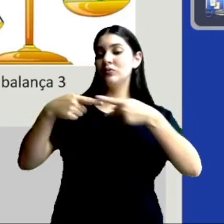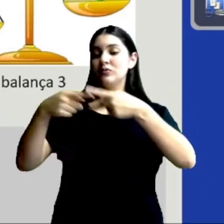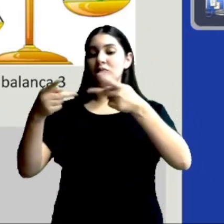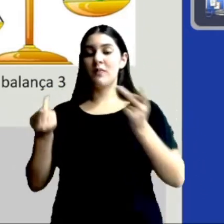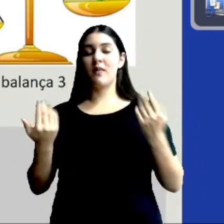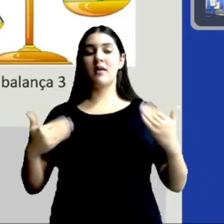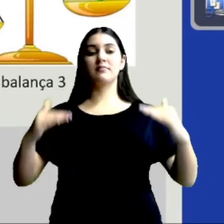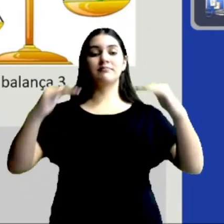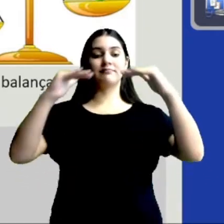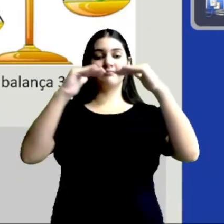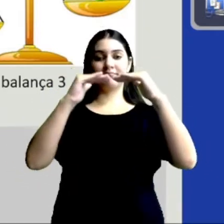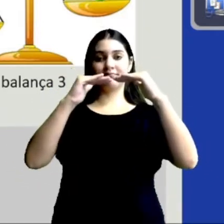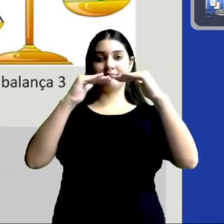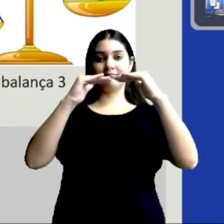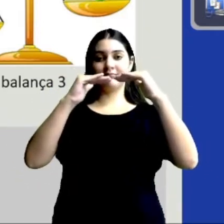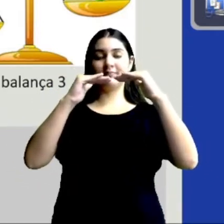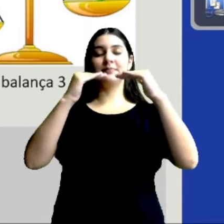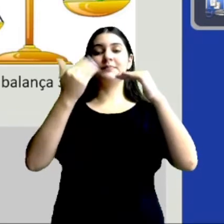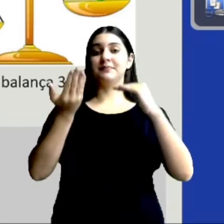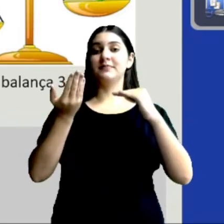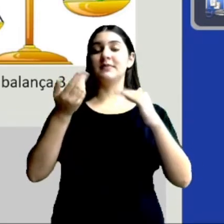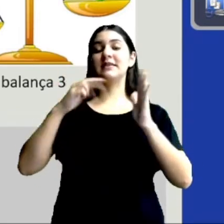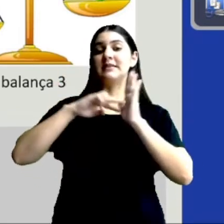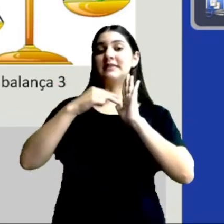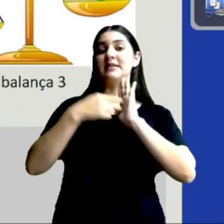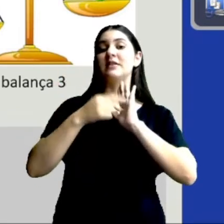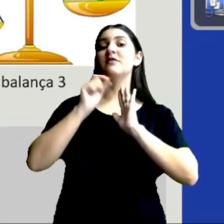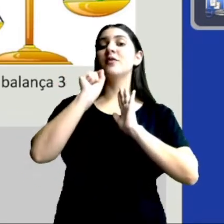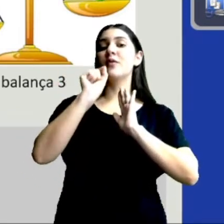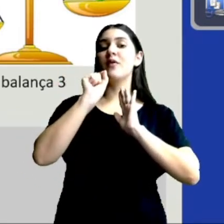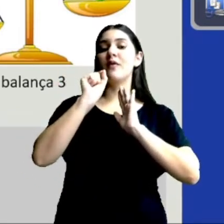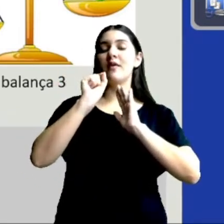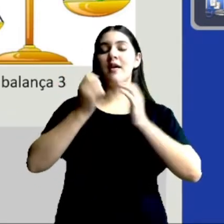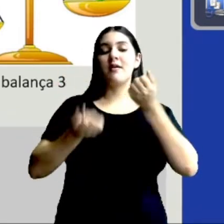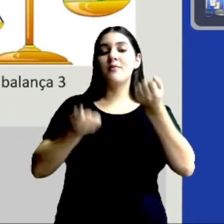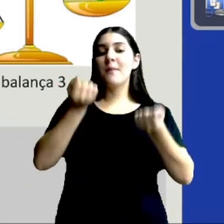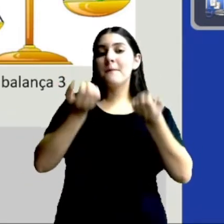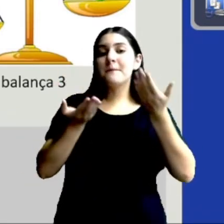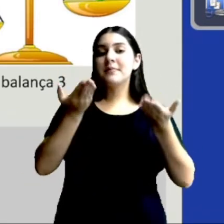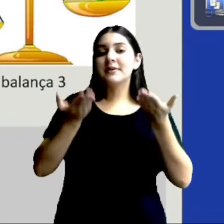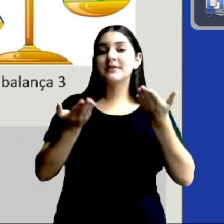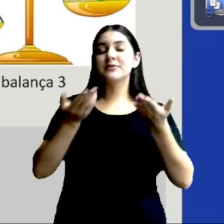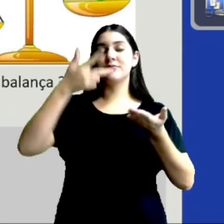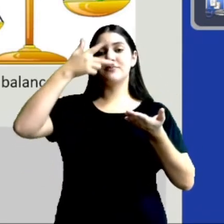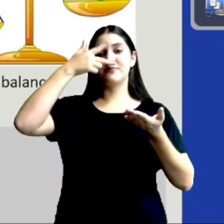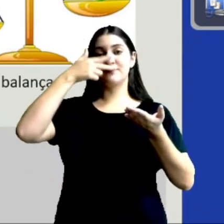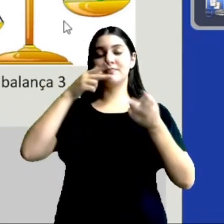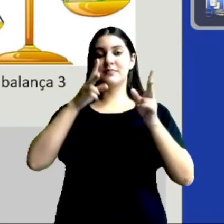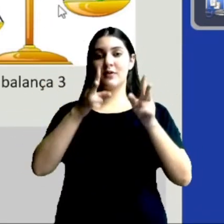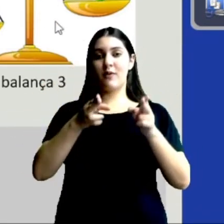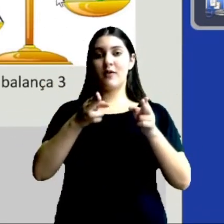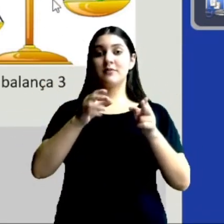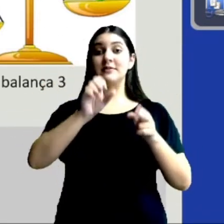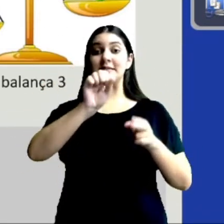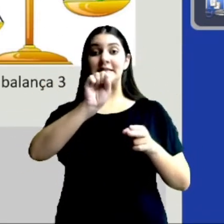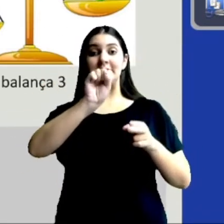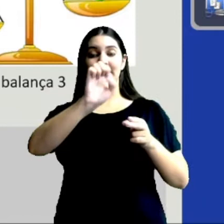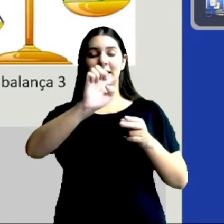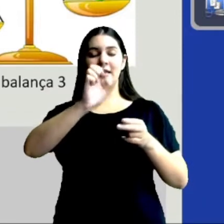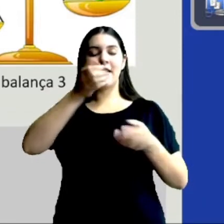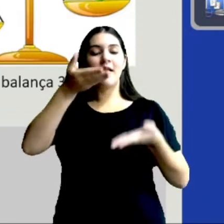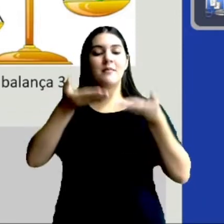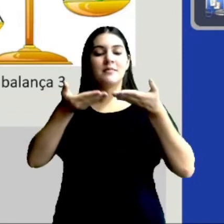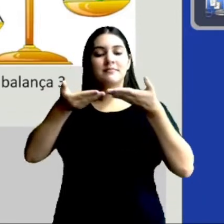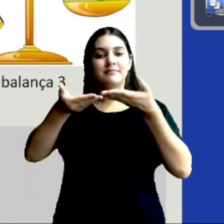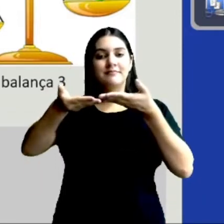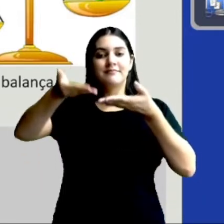balança está equilibrada. Isso significa que o peso dos dois lados é o mesmo. Se está em níveis diferentes, ela